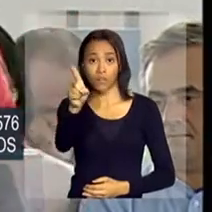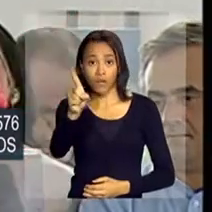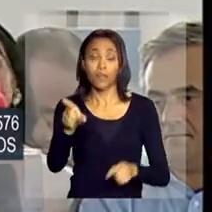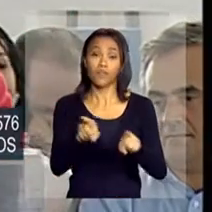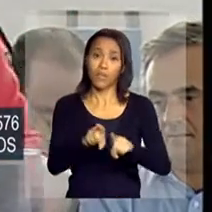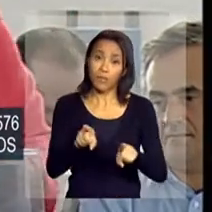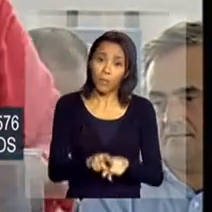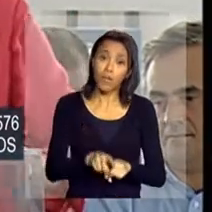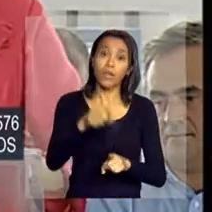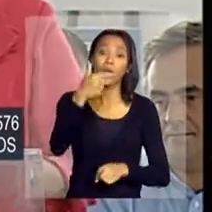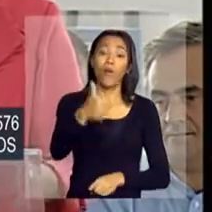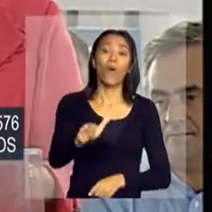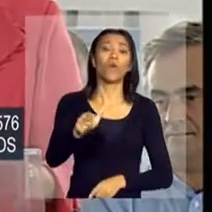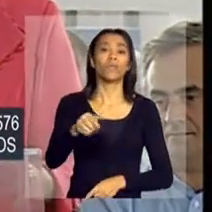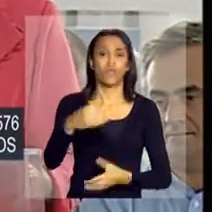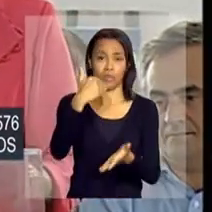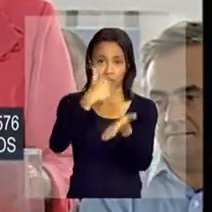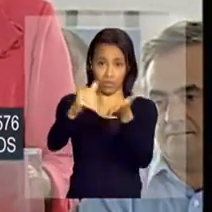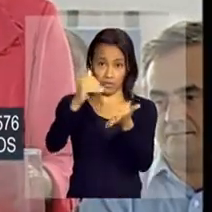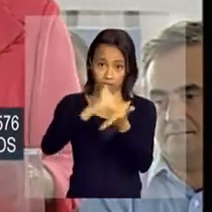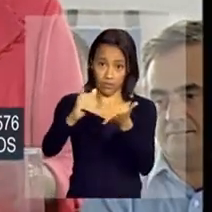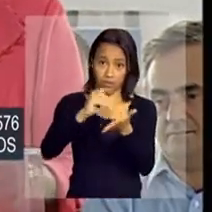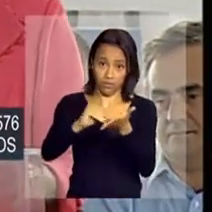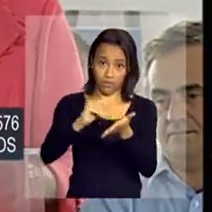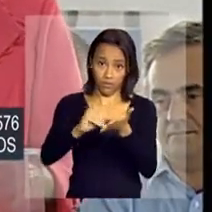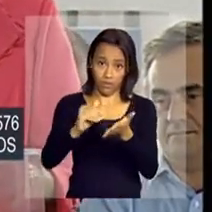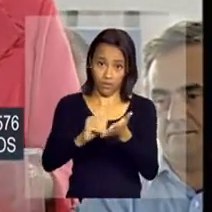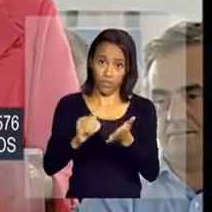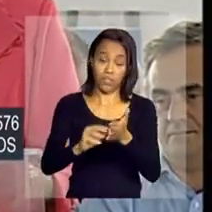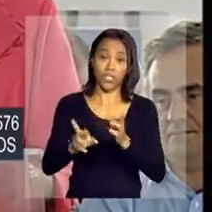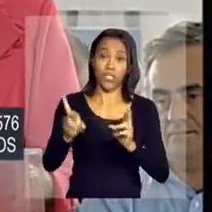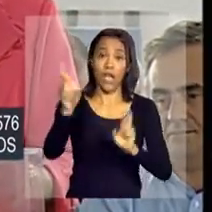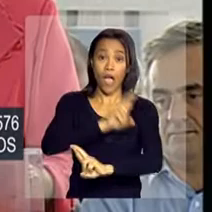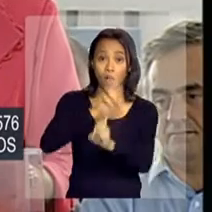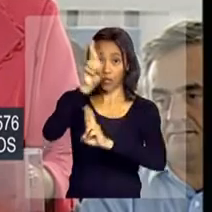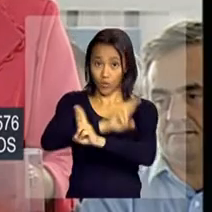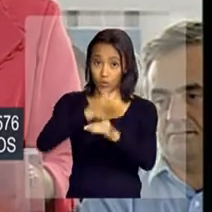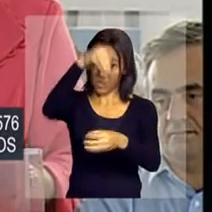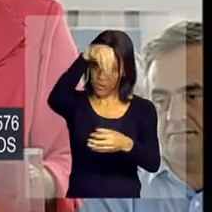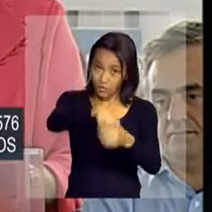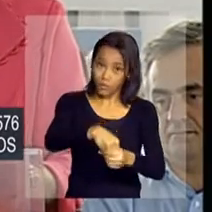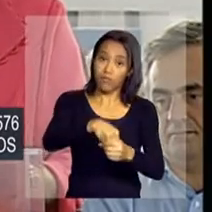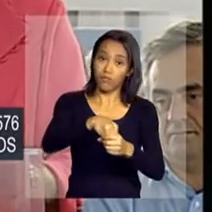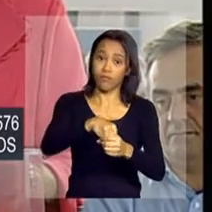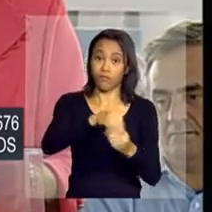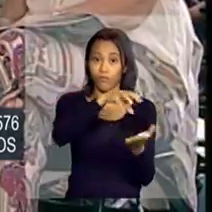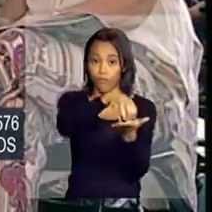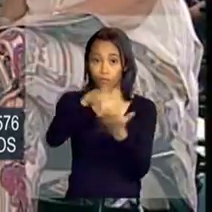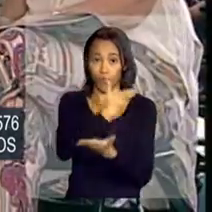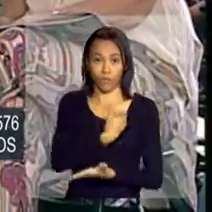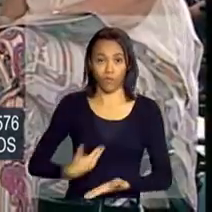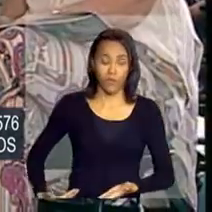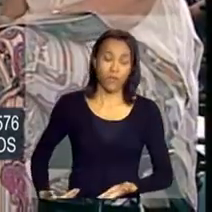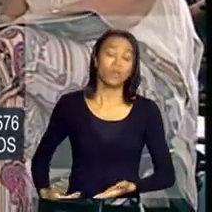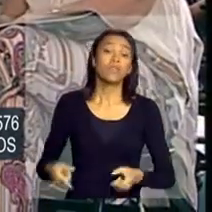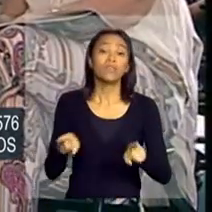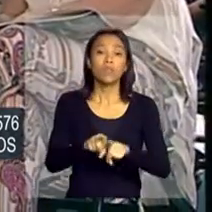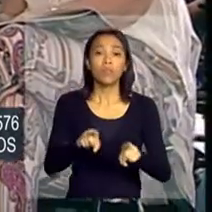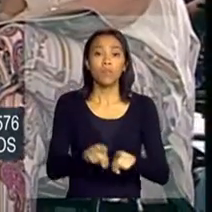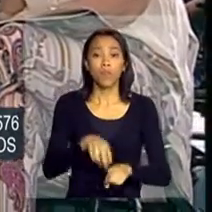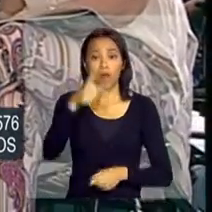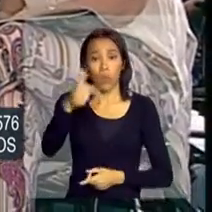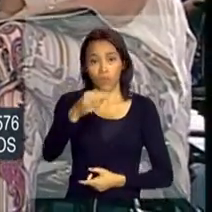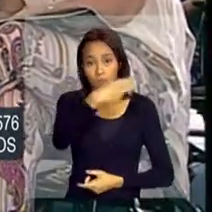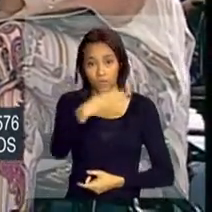ministra Ideli Salvatti, da Secretaria de Relações Institucionais, e a ministra